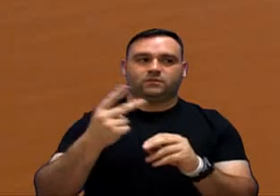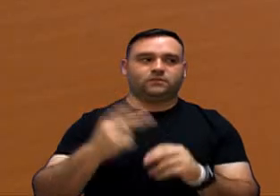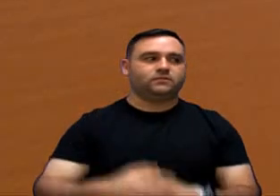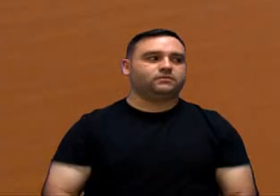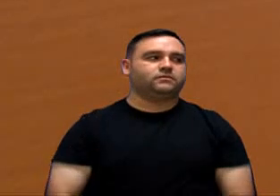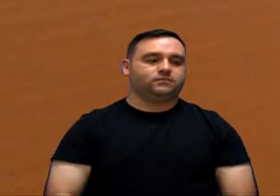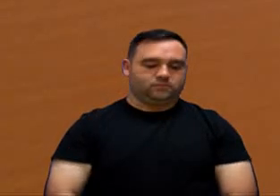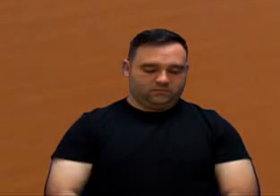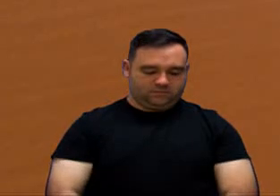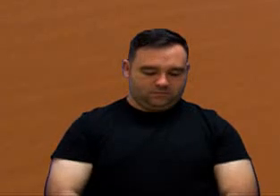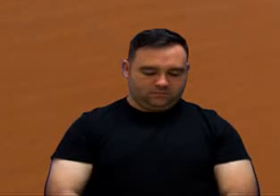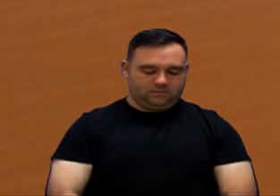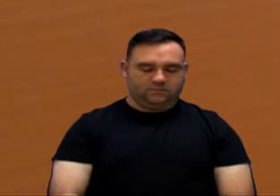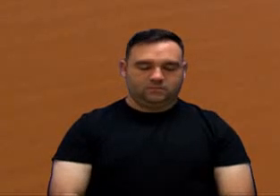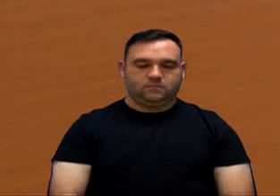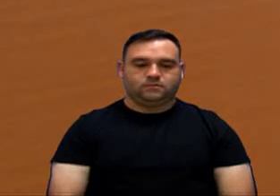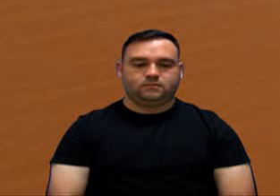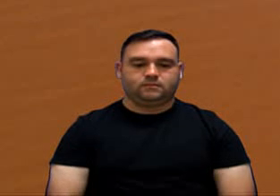botem isso.